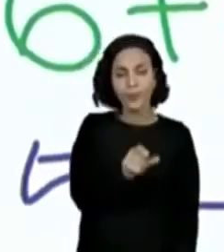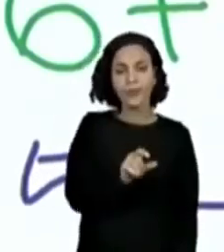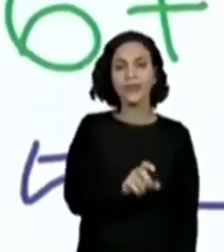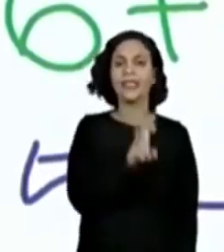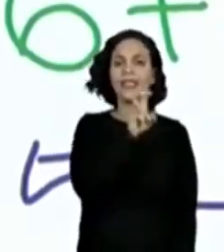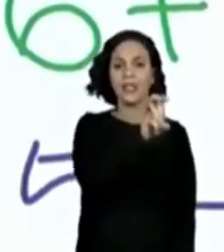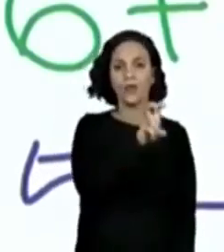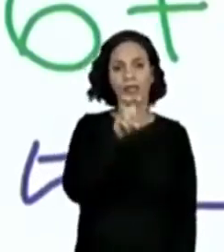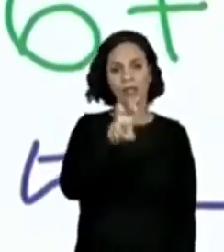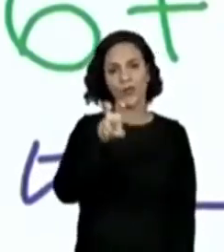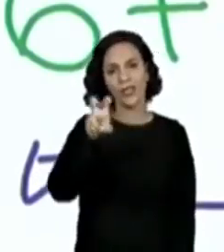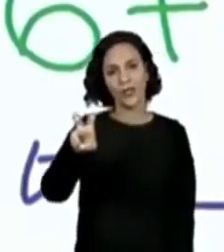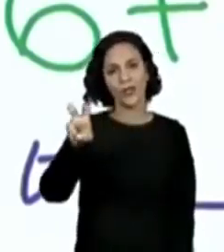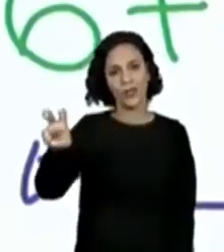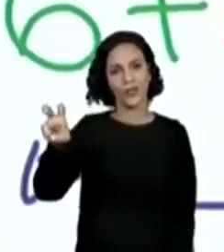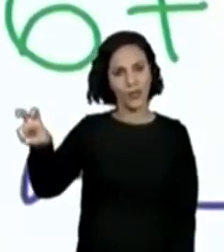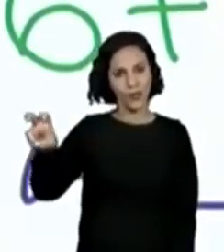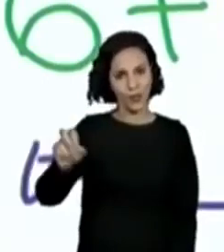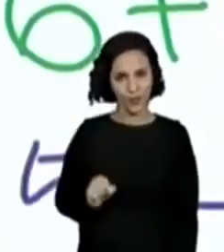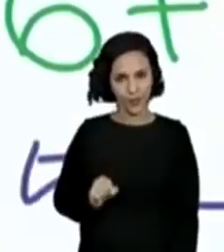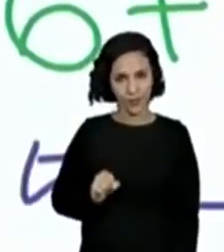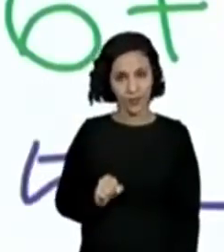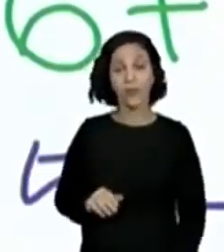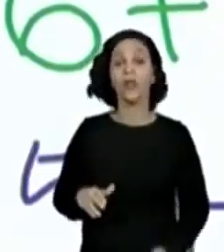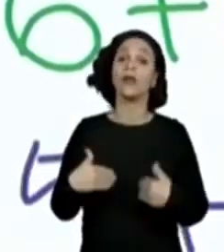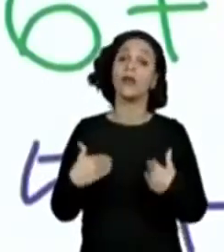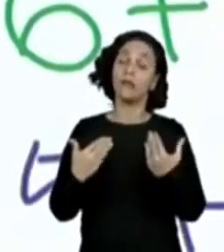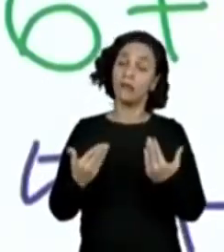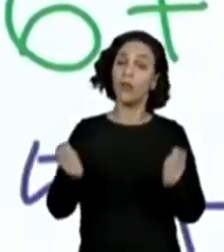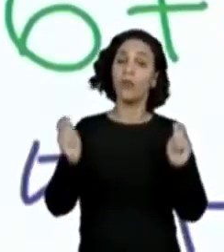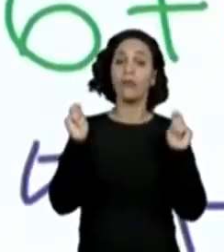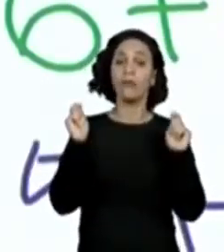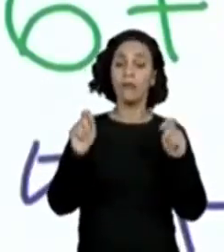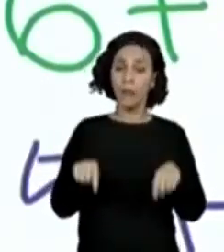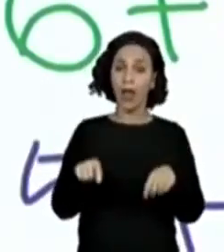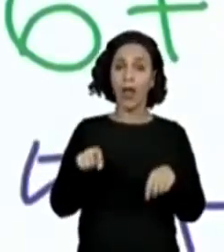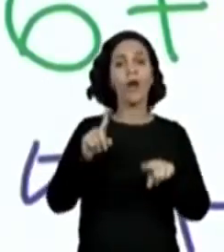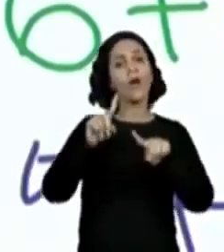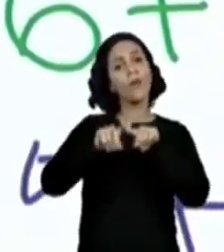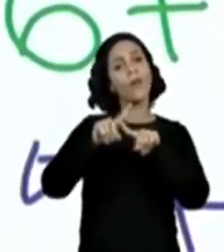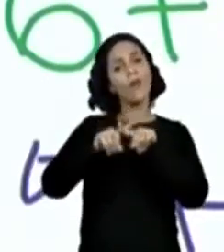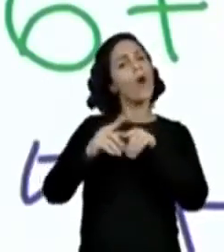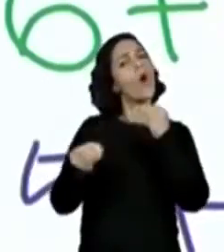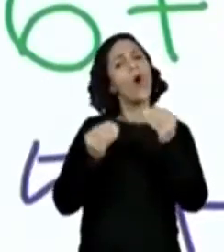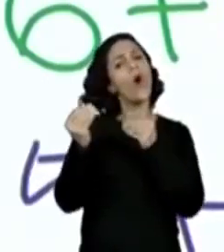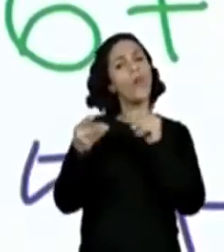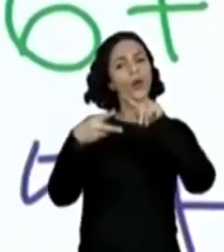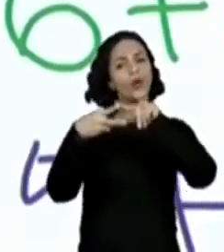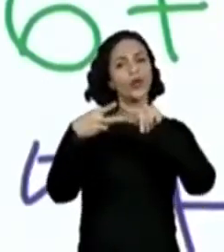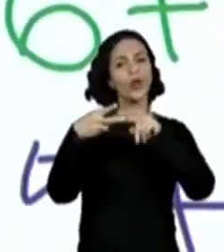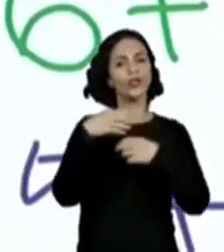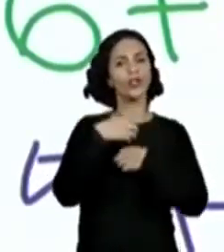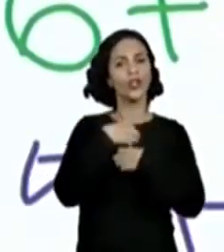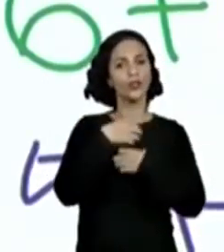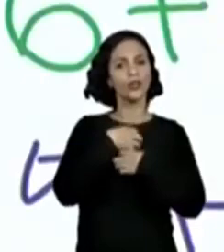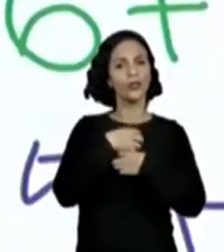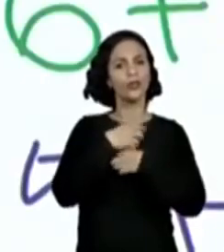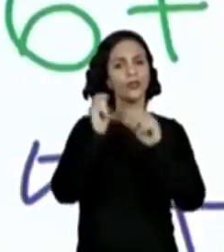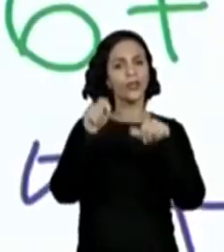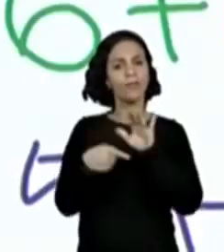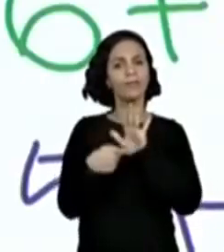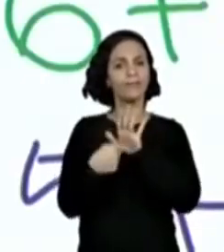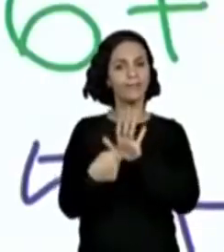coluna. Aí, a gente pode escrever essa multiplicação de duas formas. Quais são as duas formas